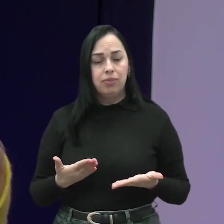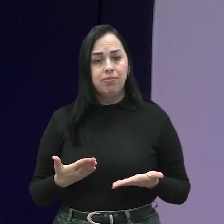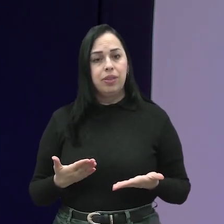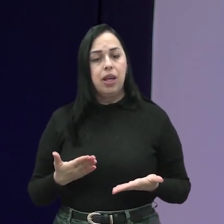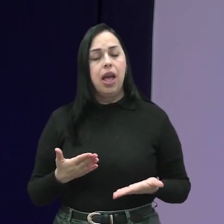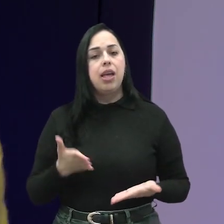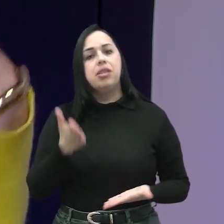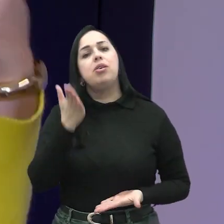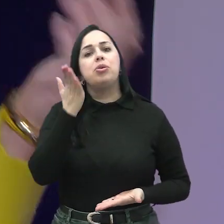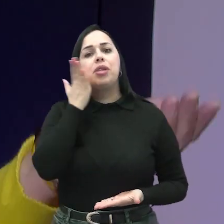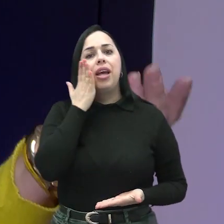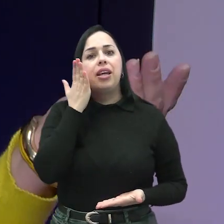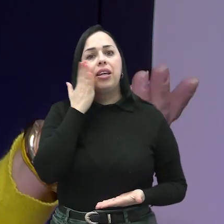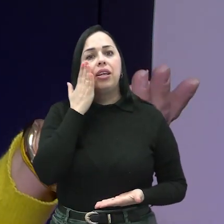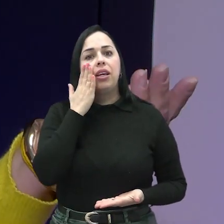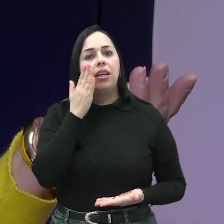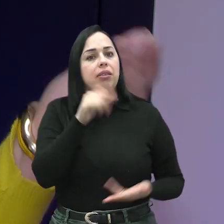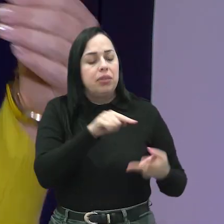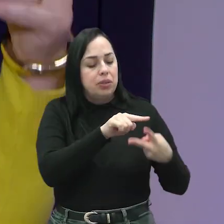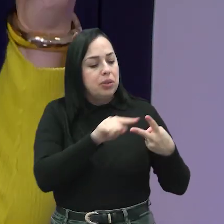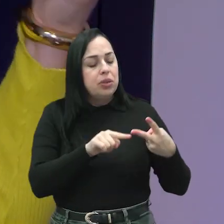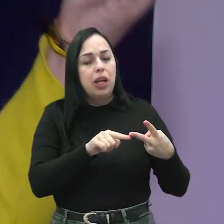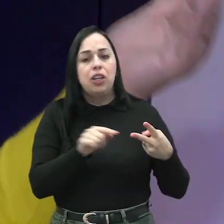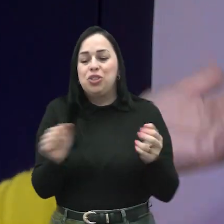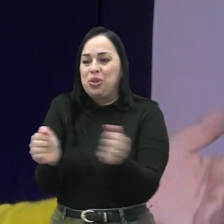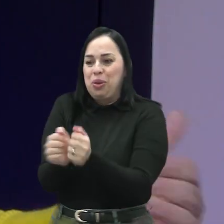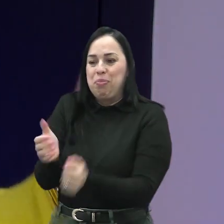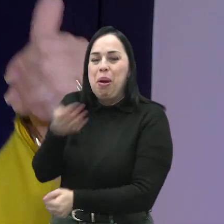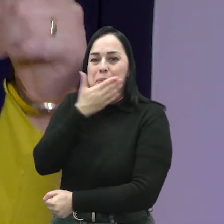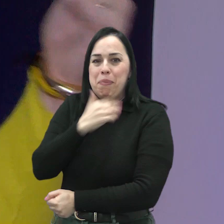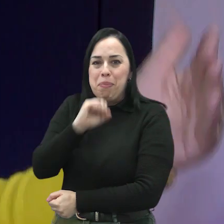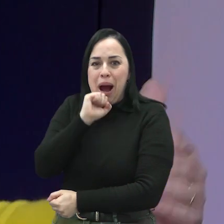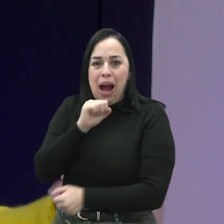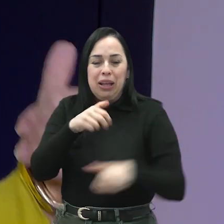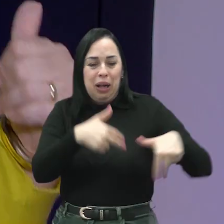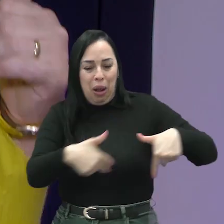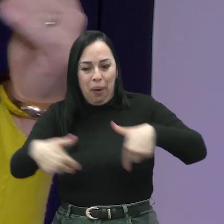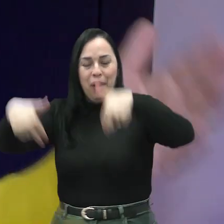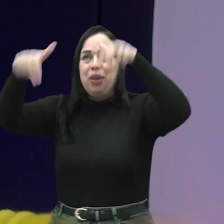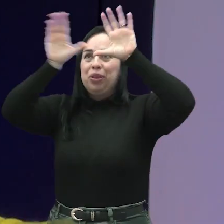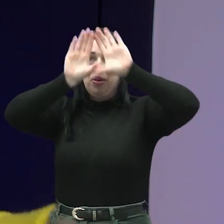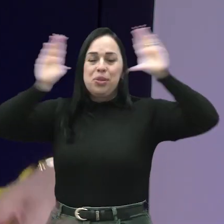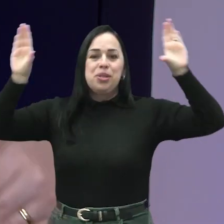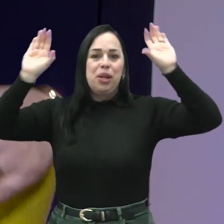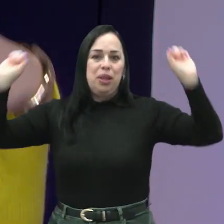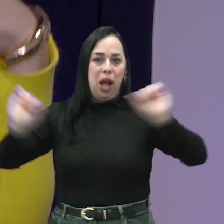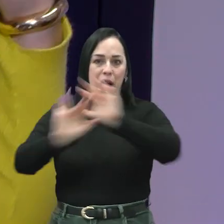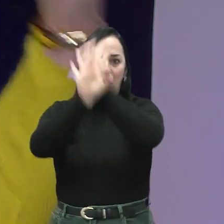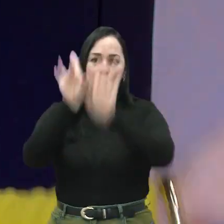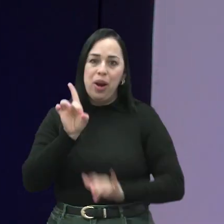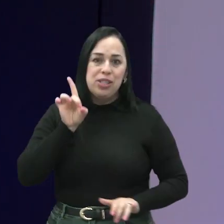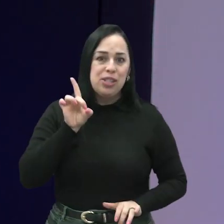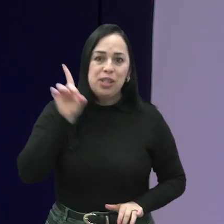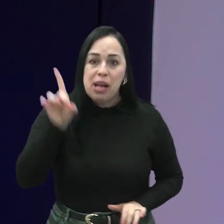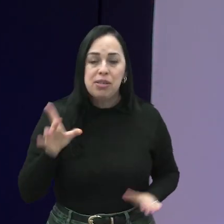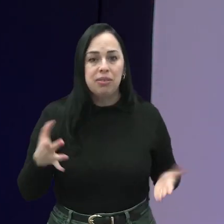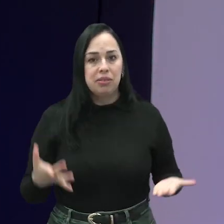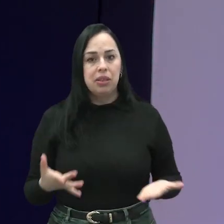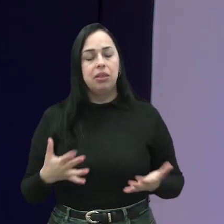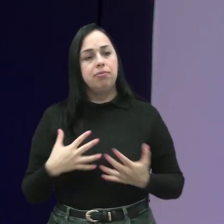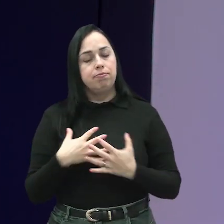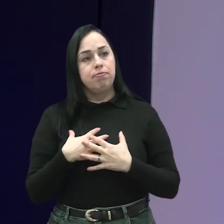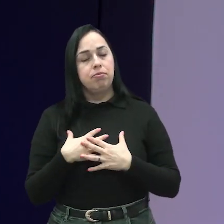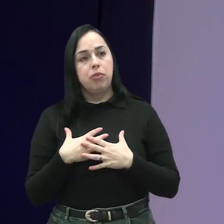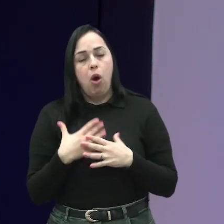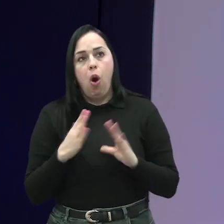Hoje, o que me conforta é saber que eles estão com os meus pais, estão no céu, estão na glória de